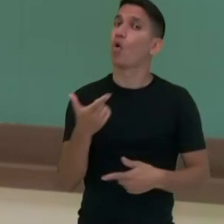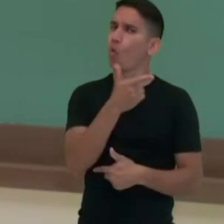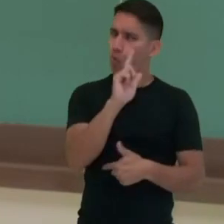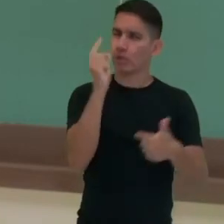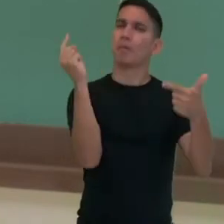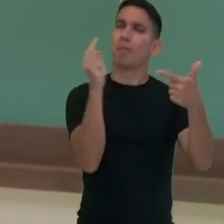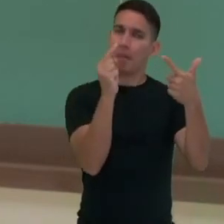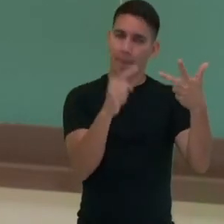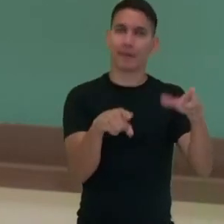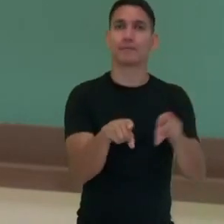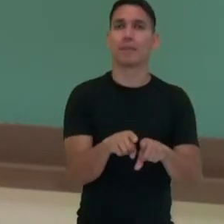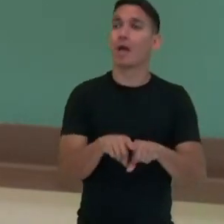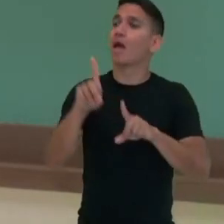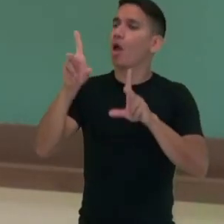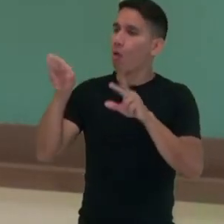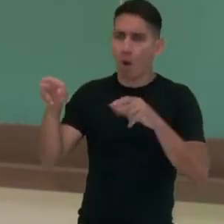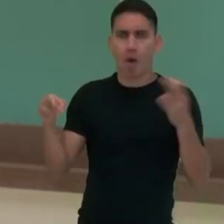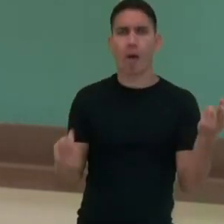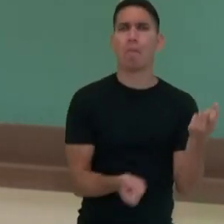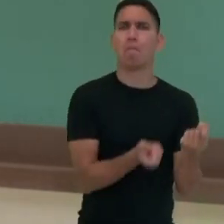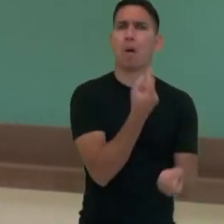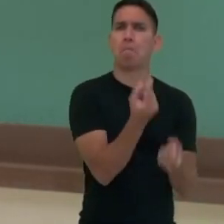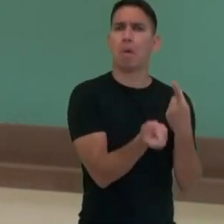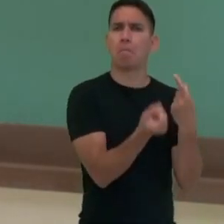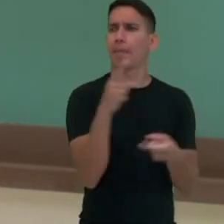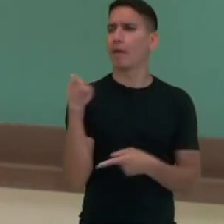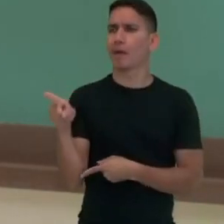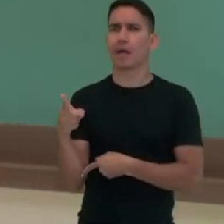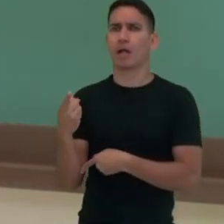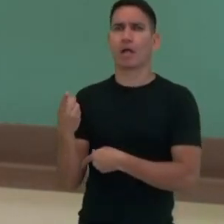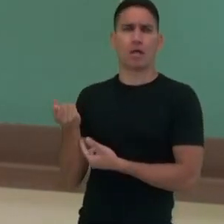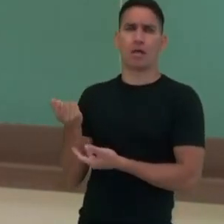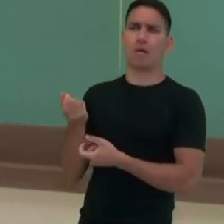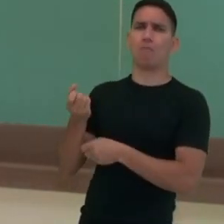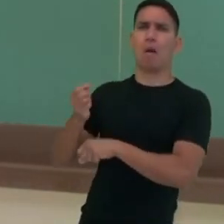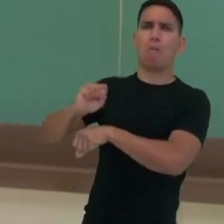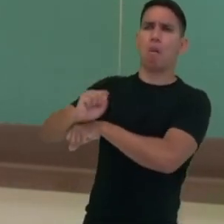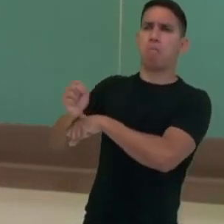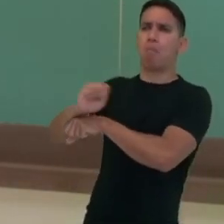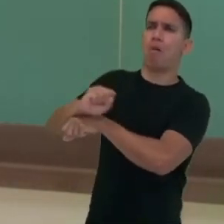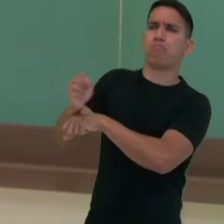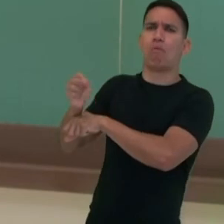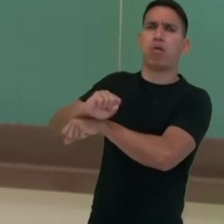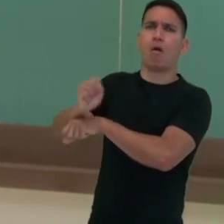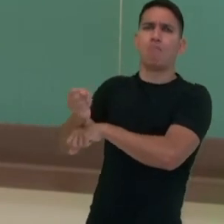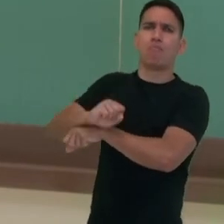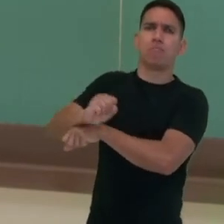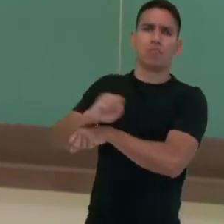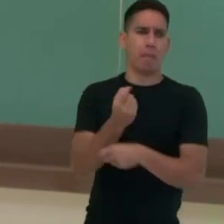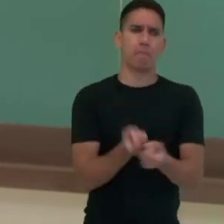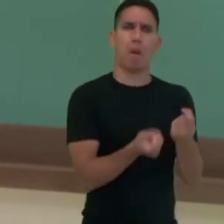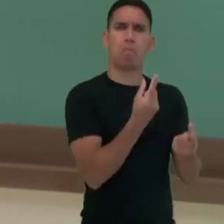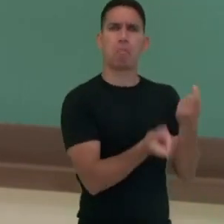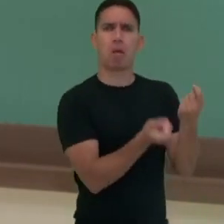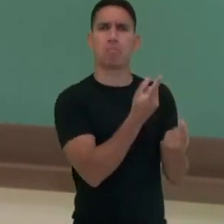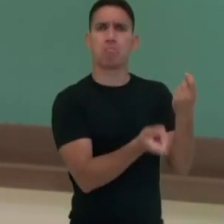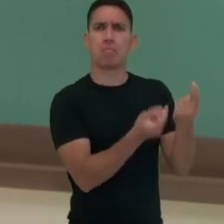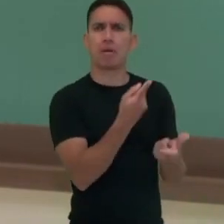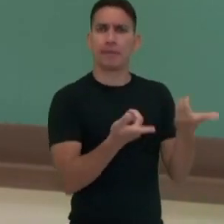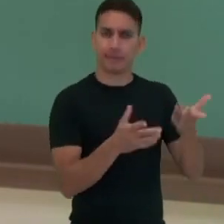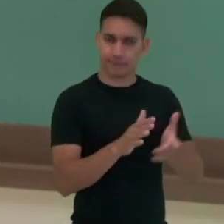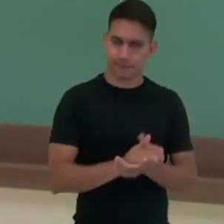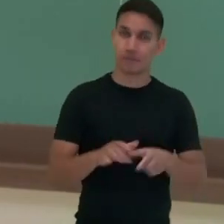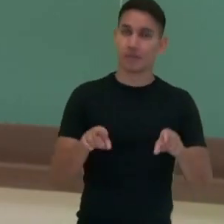comparações. Que nem pipoca, né? Então saltando que nem pipoca, que pula ali na panela, certo?